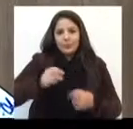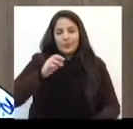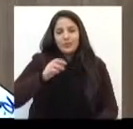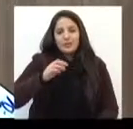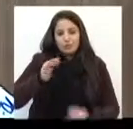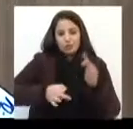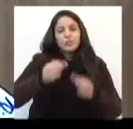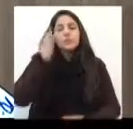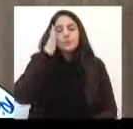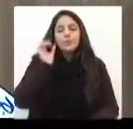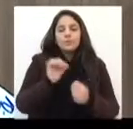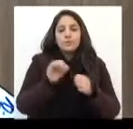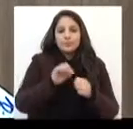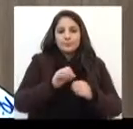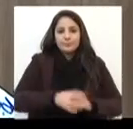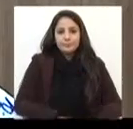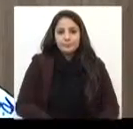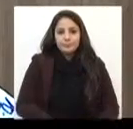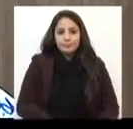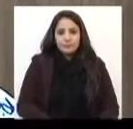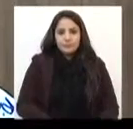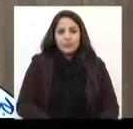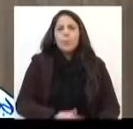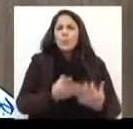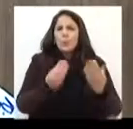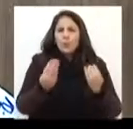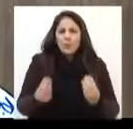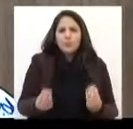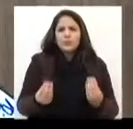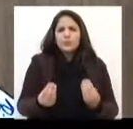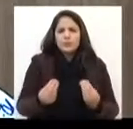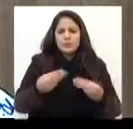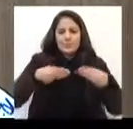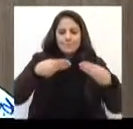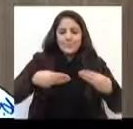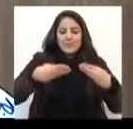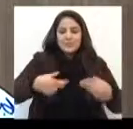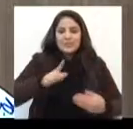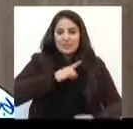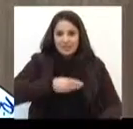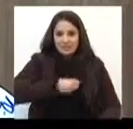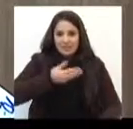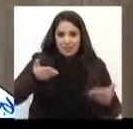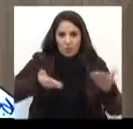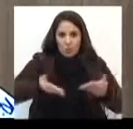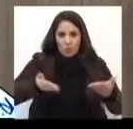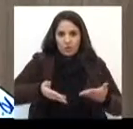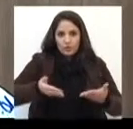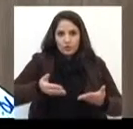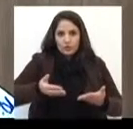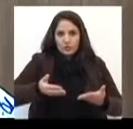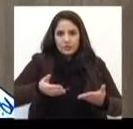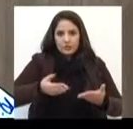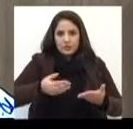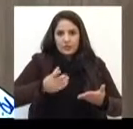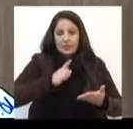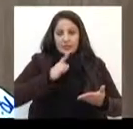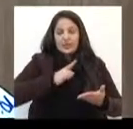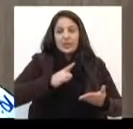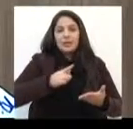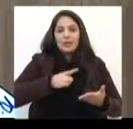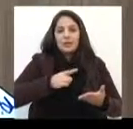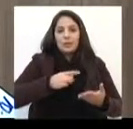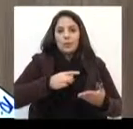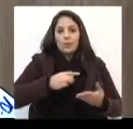justiça. Agora, tantos ministros que estão aqui hoje, que estão, de uma forma ou de outra, que estão sendo acusados pelo